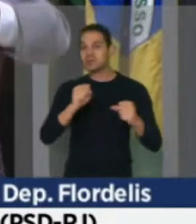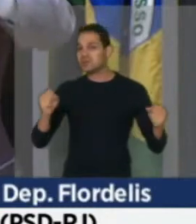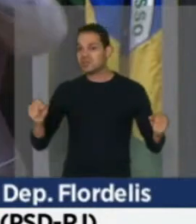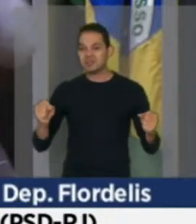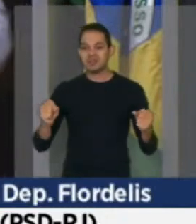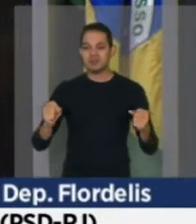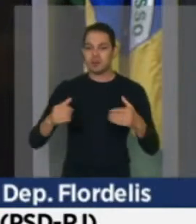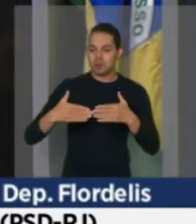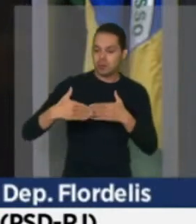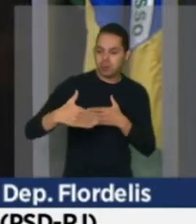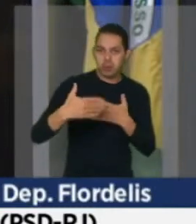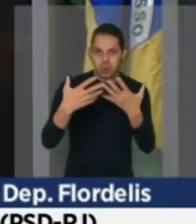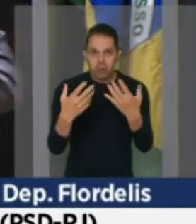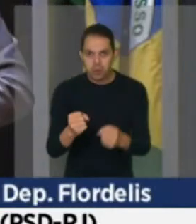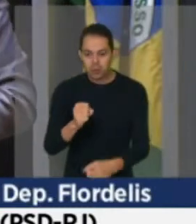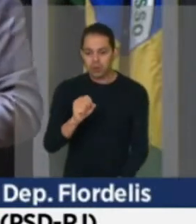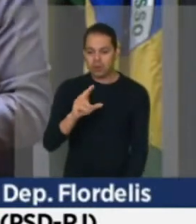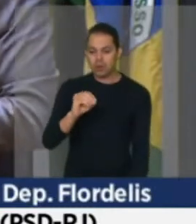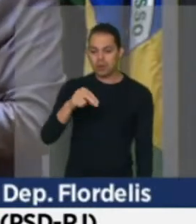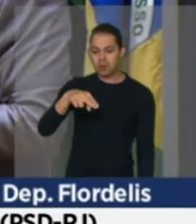cumpriu esse ônus.